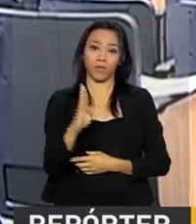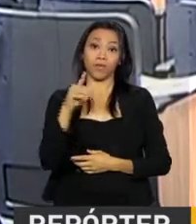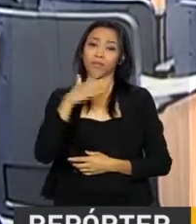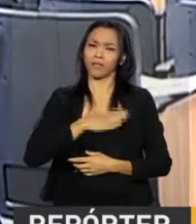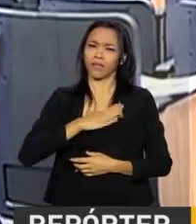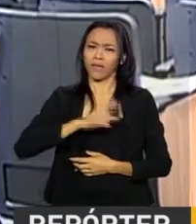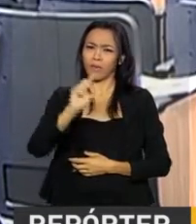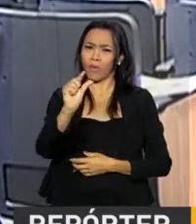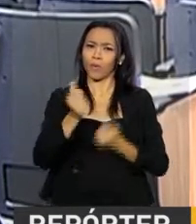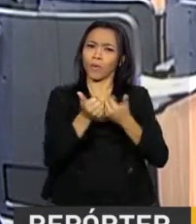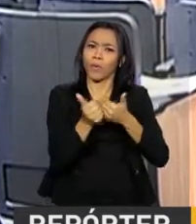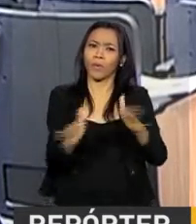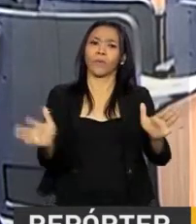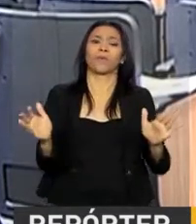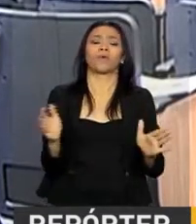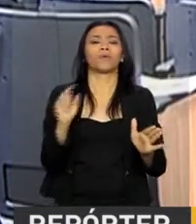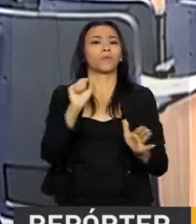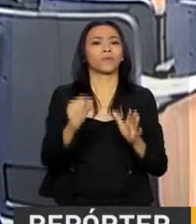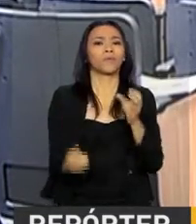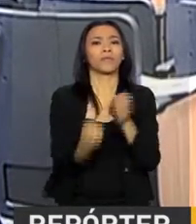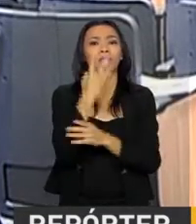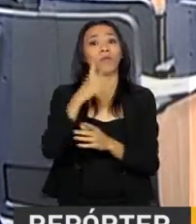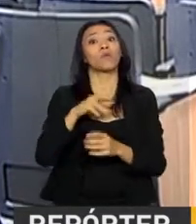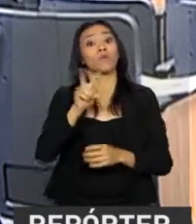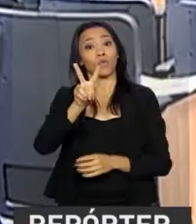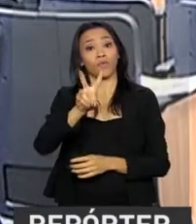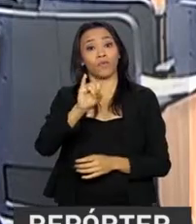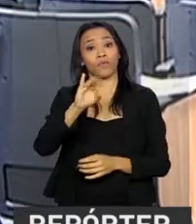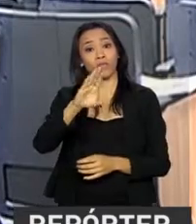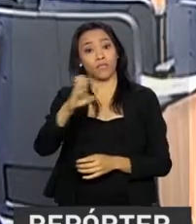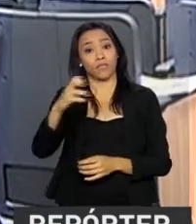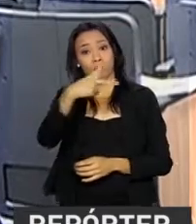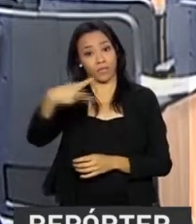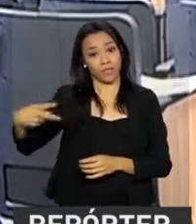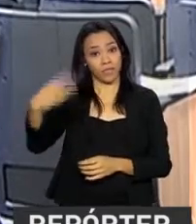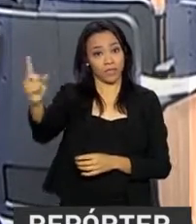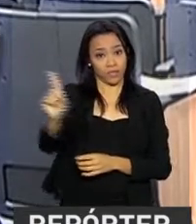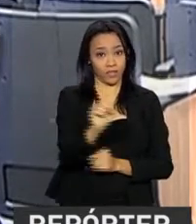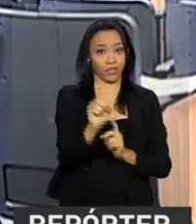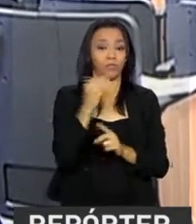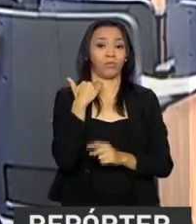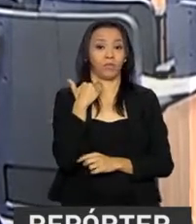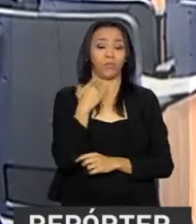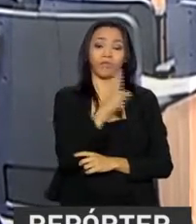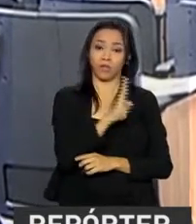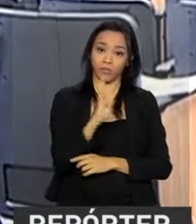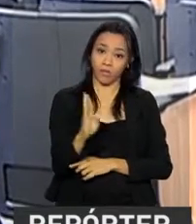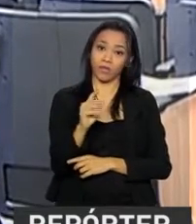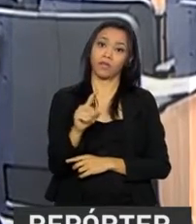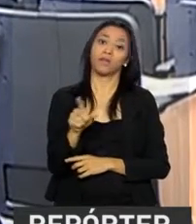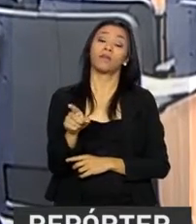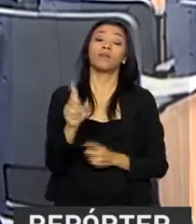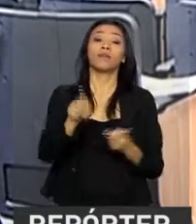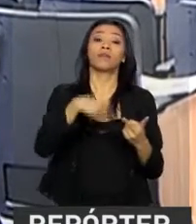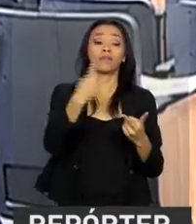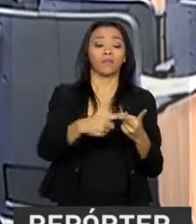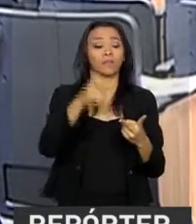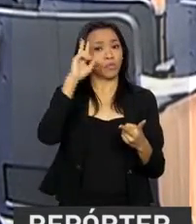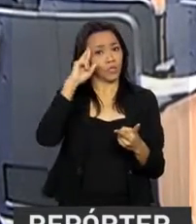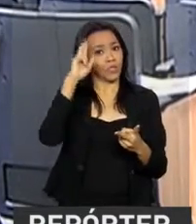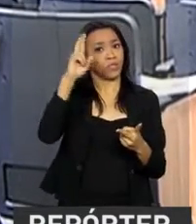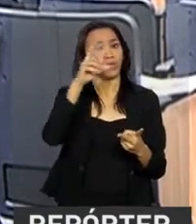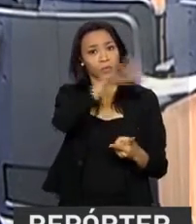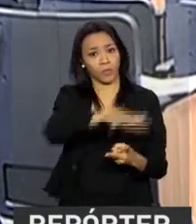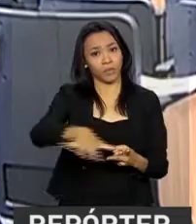às 10 horas participam do lançamento o vice presidente de agronegócio do banco do brasil osmar fernandes dias e o diretor de